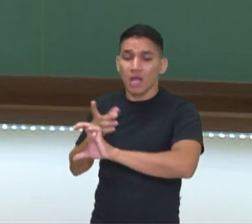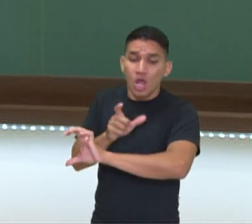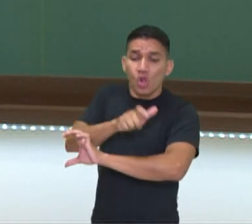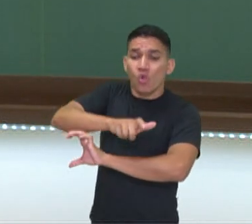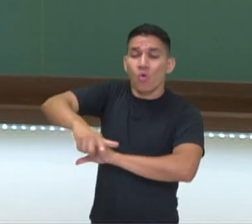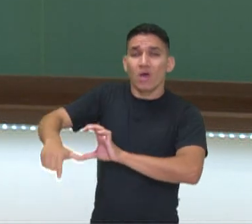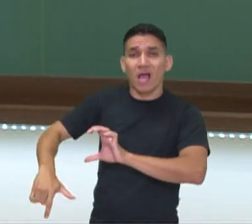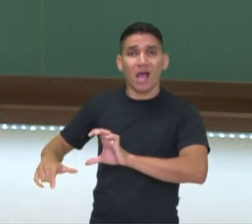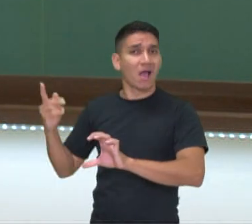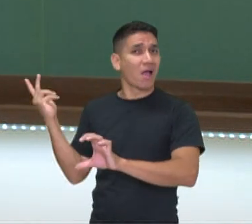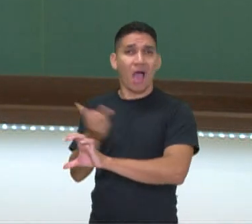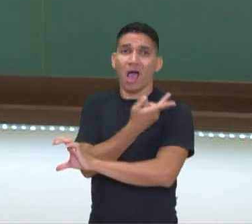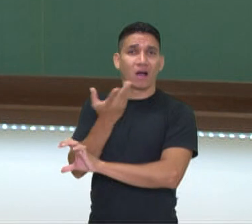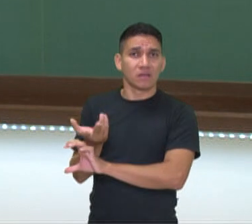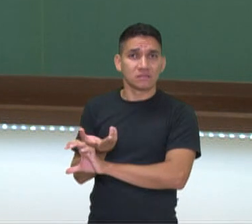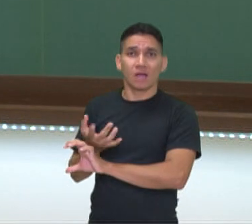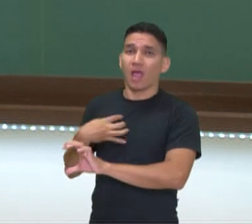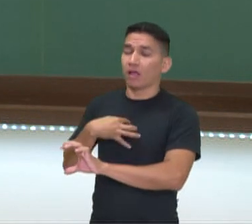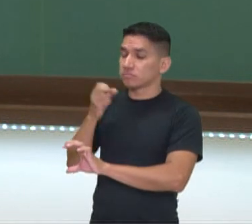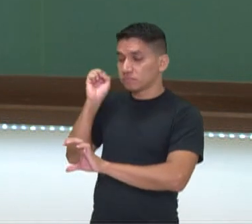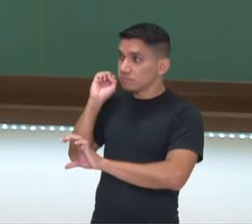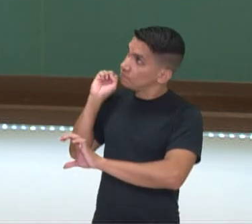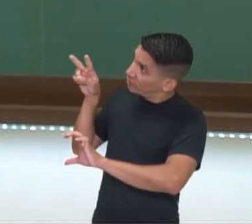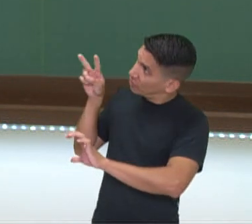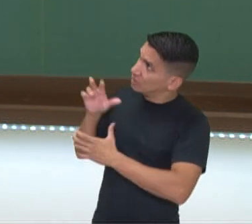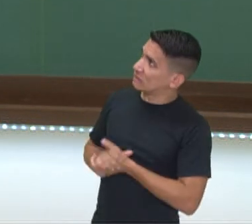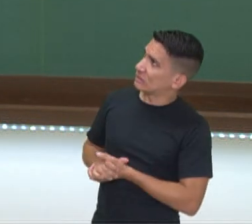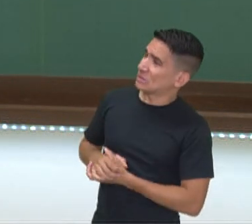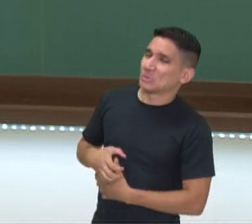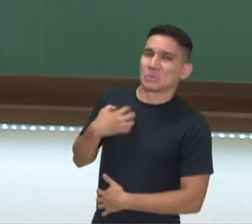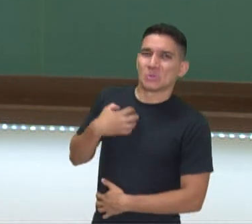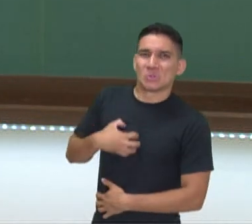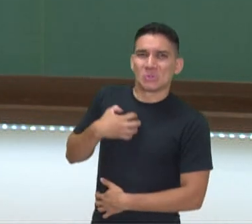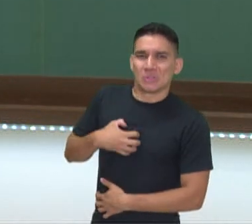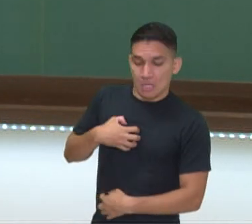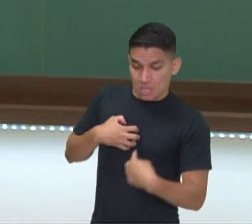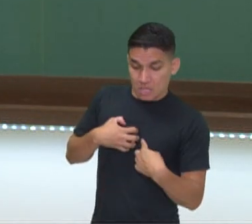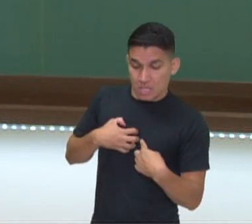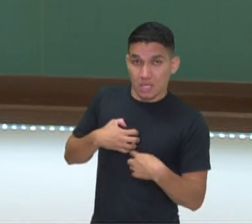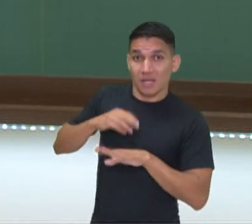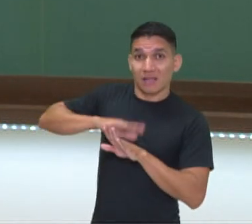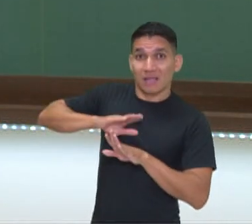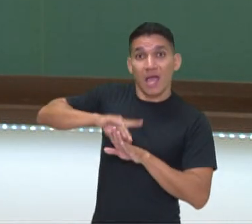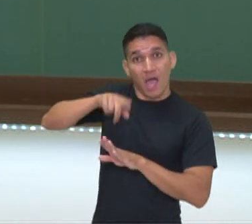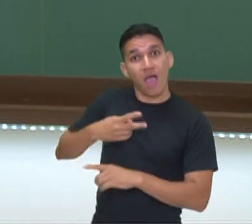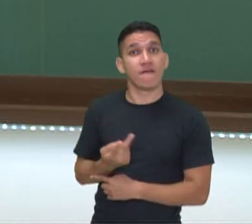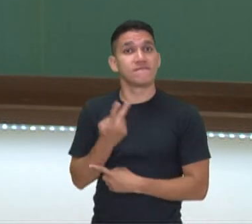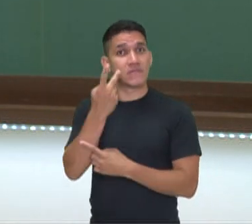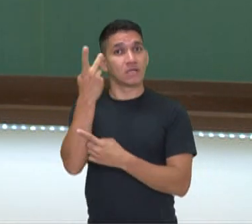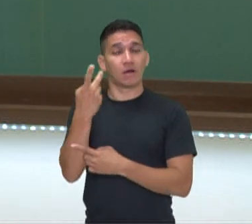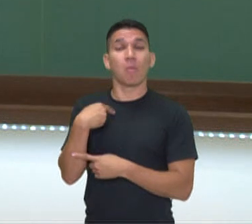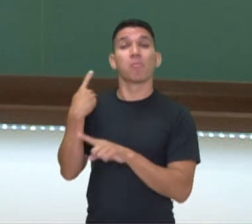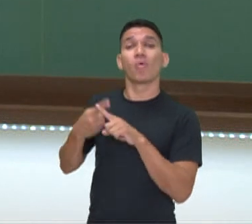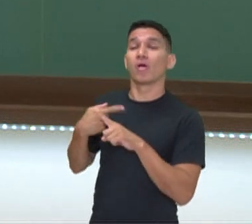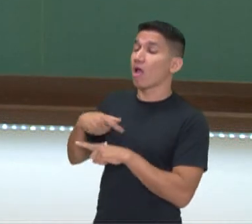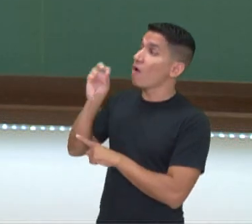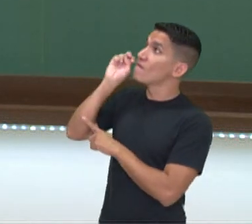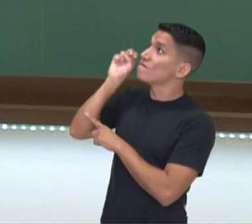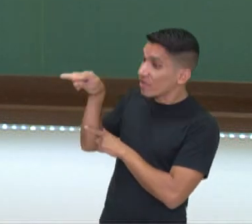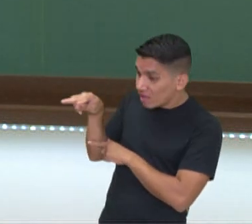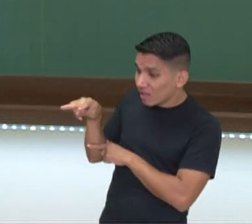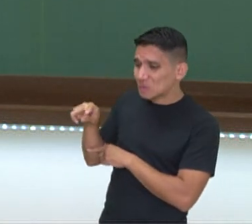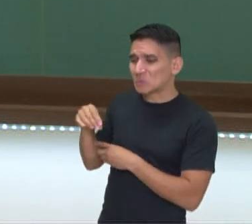Isso me causa alguns sentimentos. Esses sentimentos são valores que eu atribuo a isso que eu estou observando.